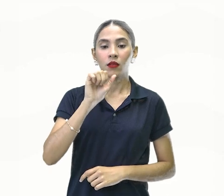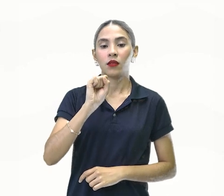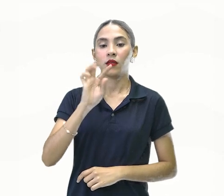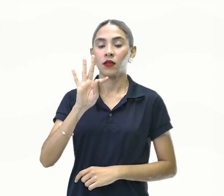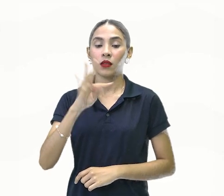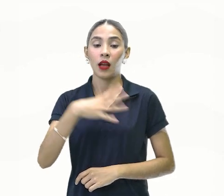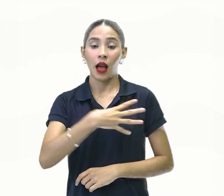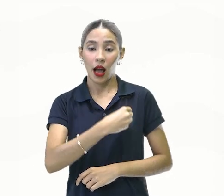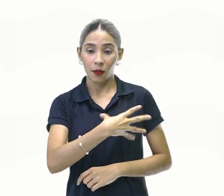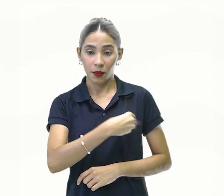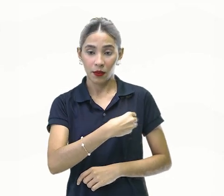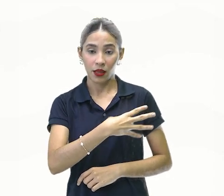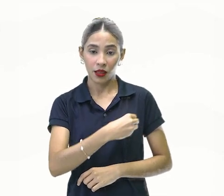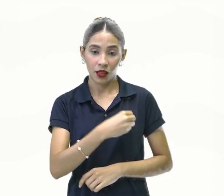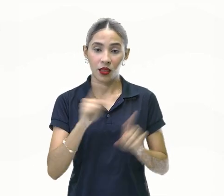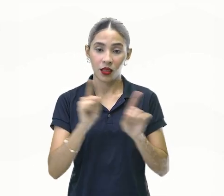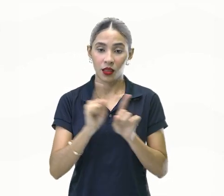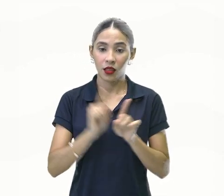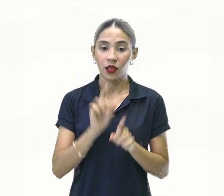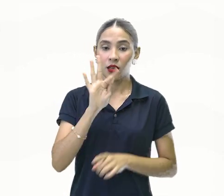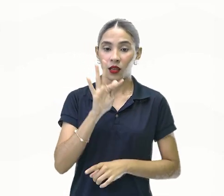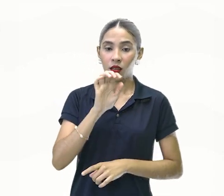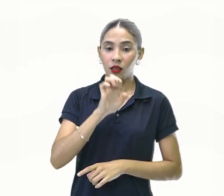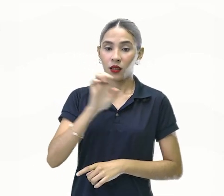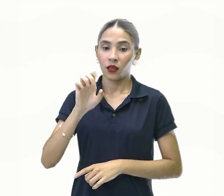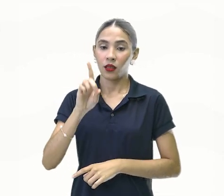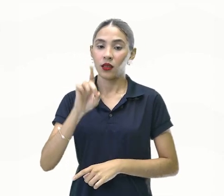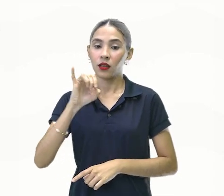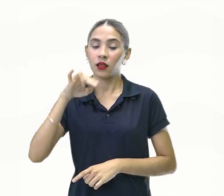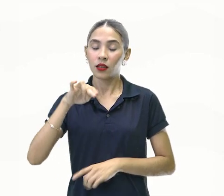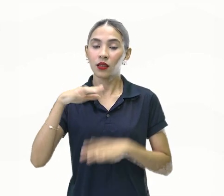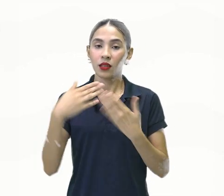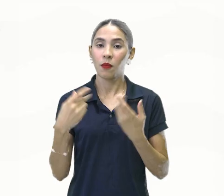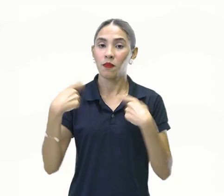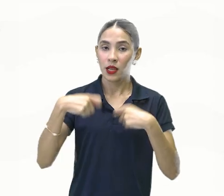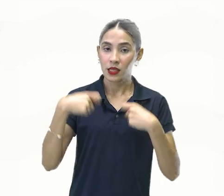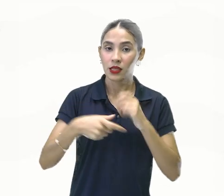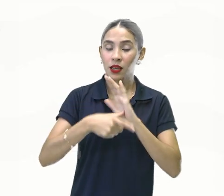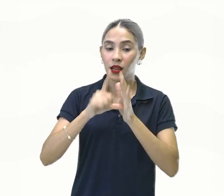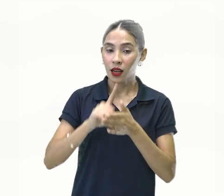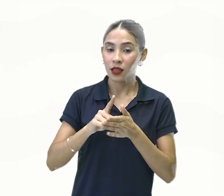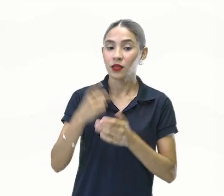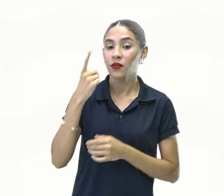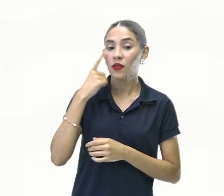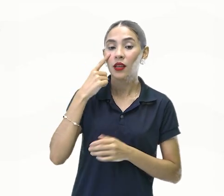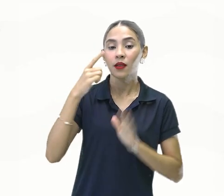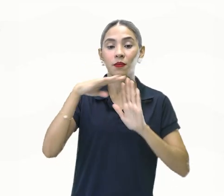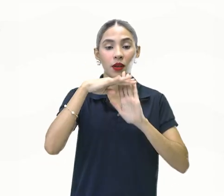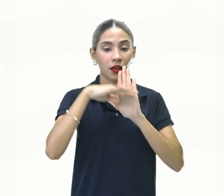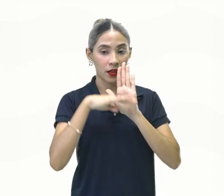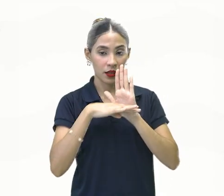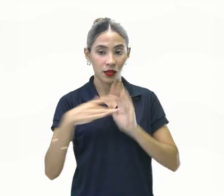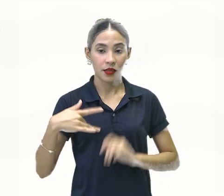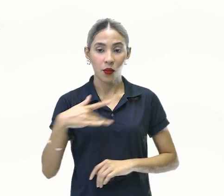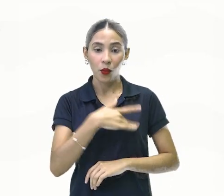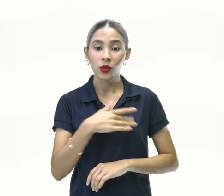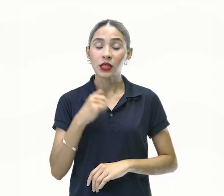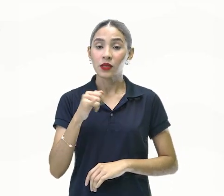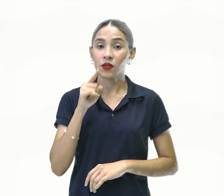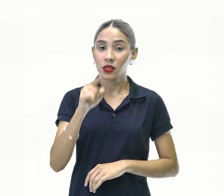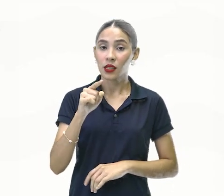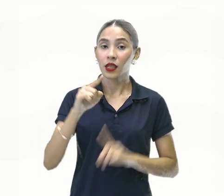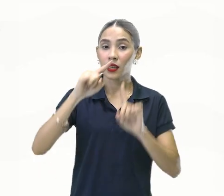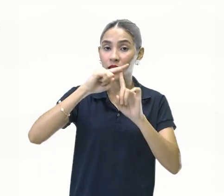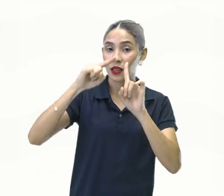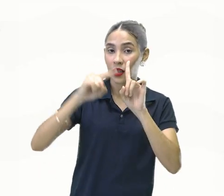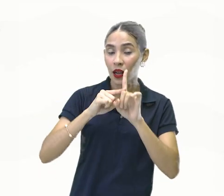dizer amamentar, breastfeeding, amamentando, né? Então, você tem que consultar o seu plano de saúde, se você